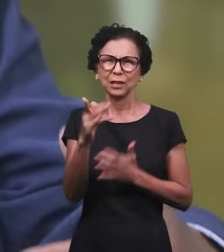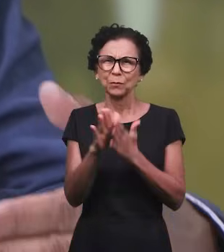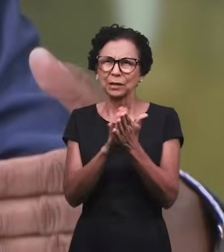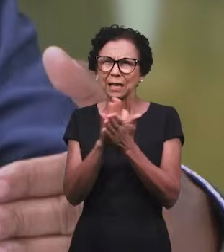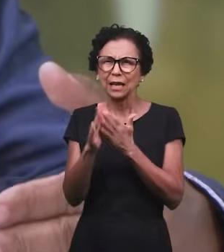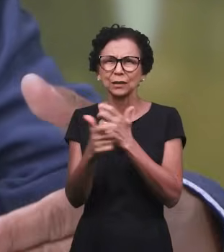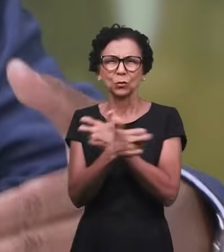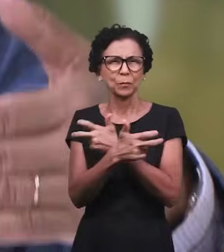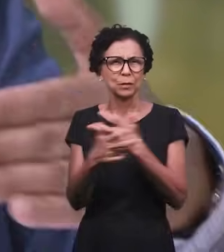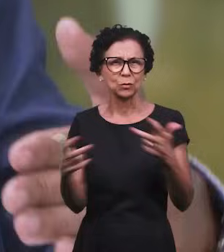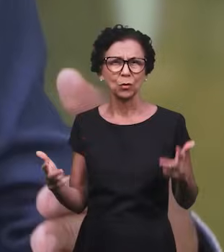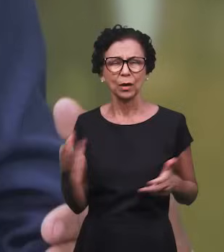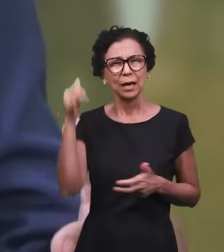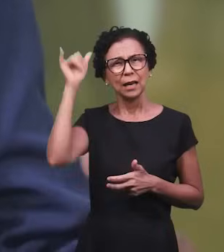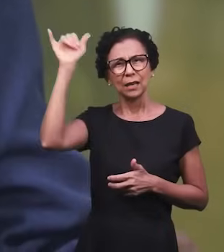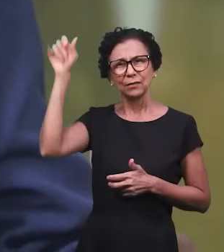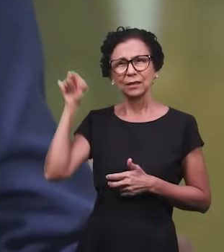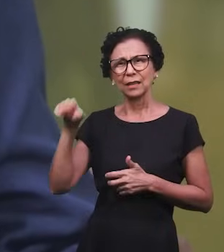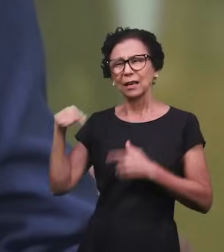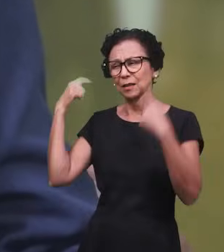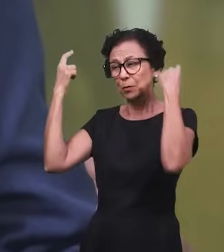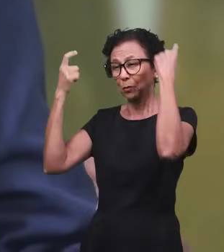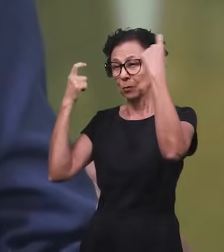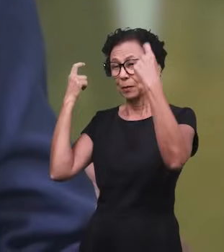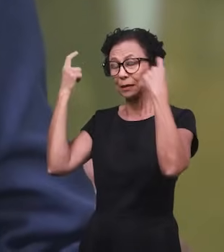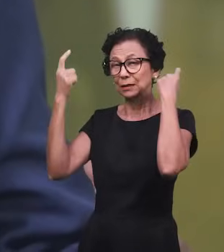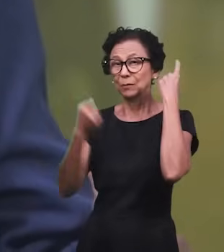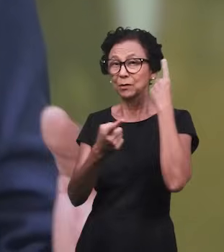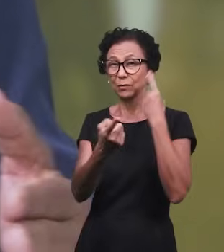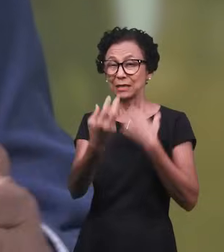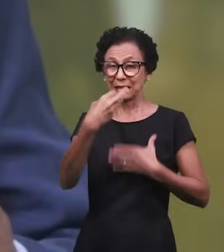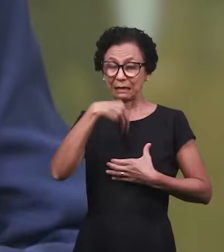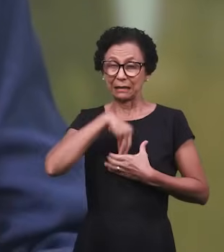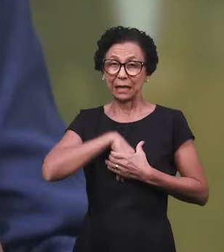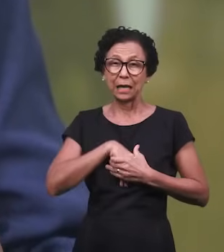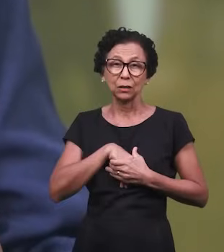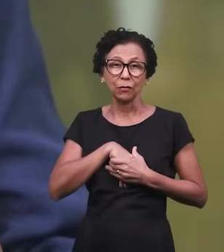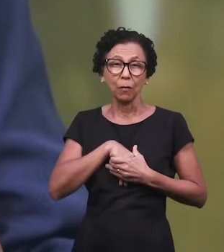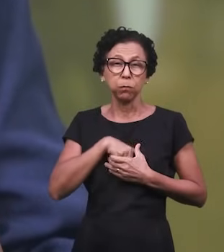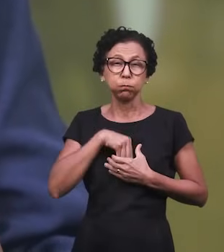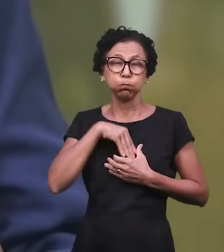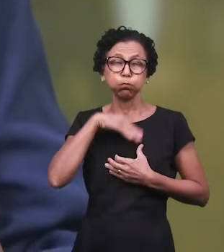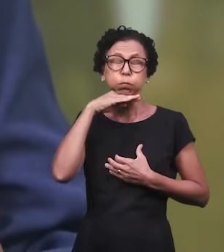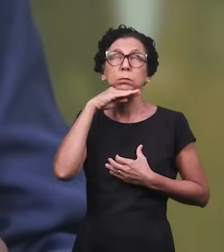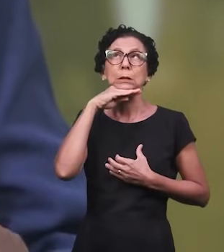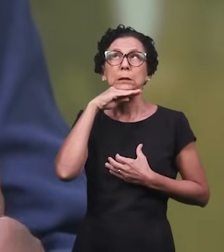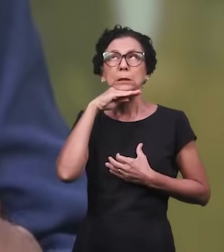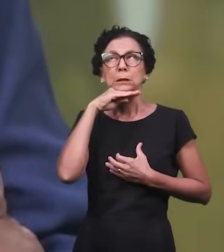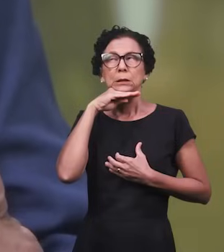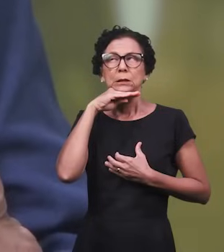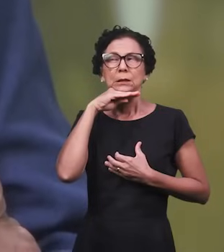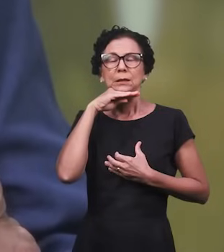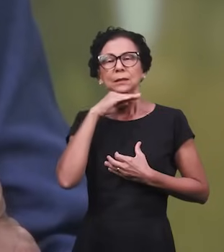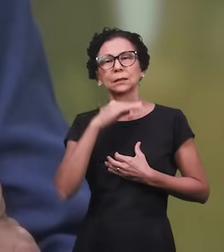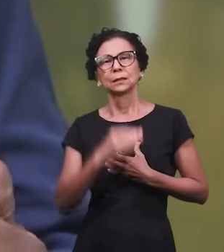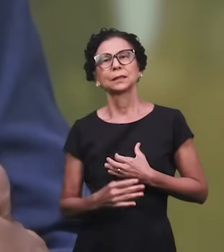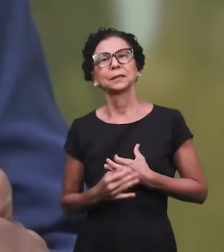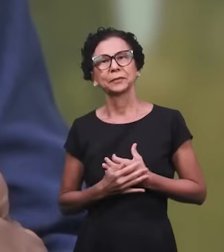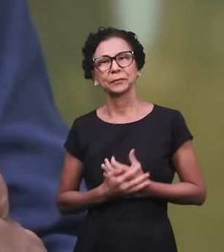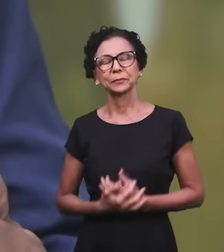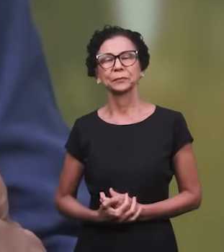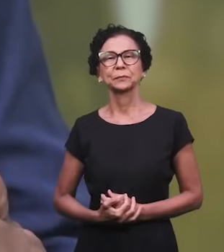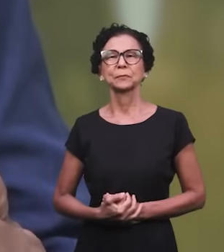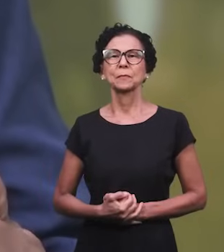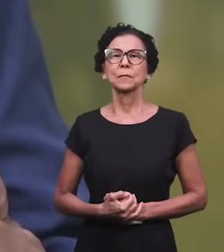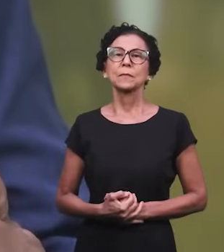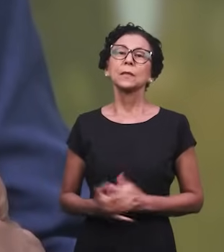então você vai se omitindo e vai aglomerando Aqueles problemas ali e outras coisas são ações que você faz que traz um conflito